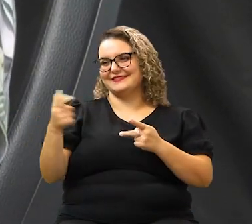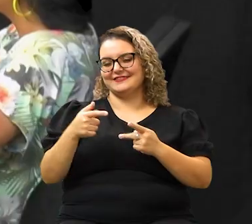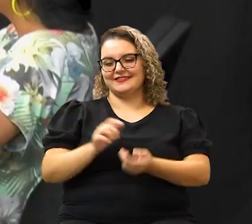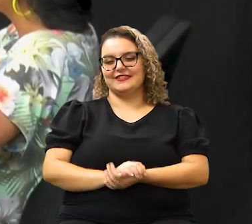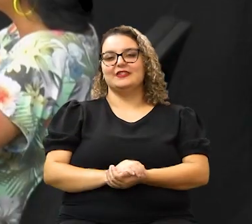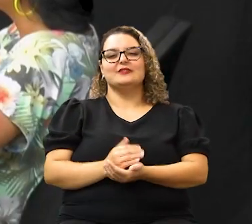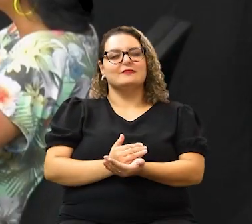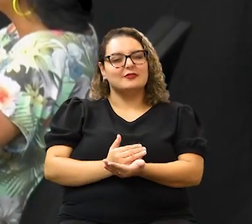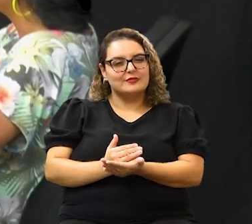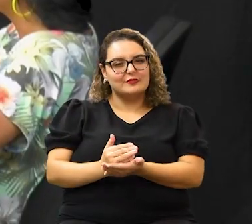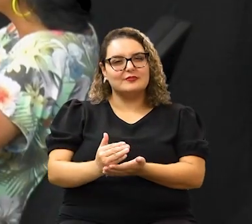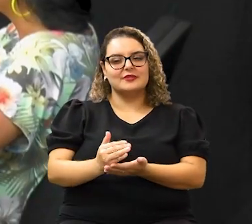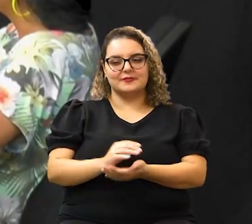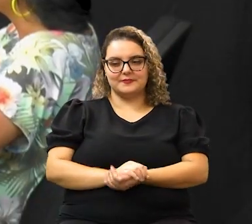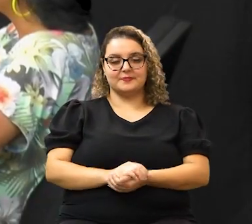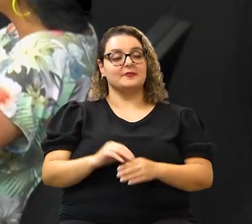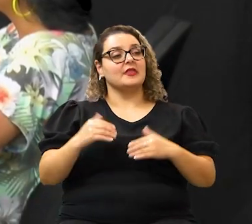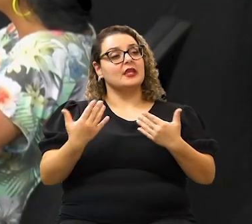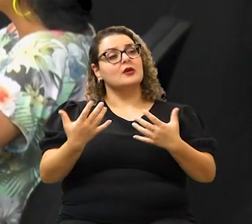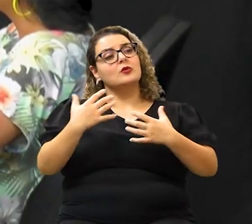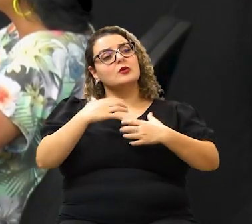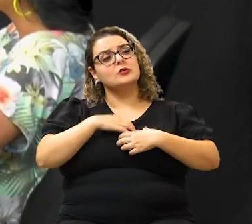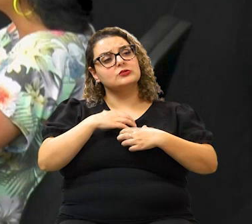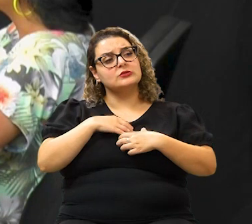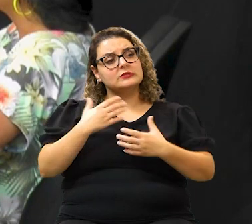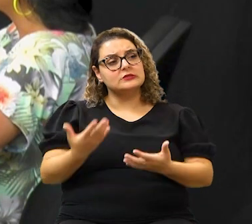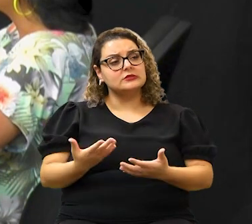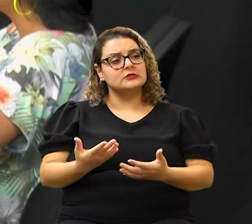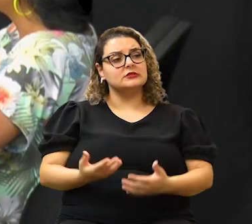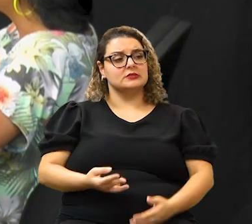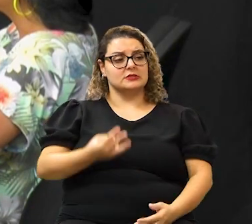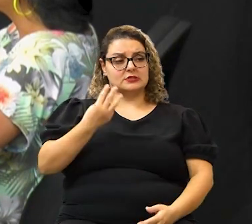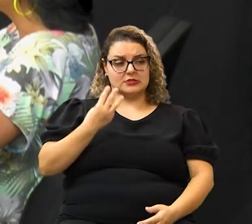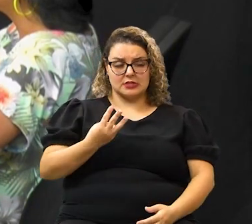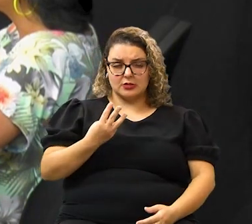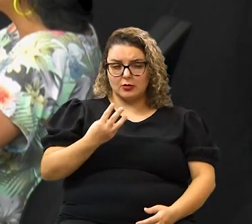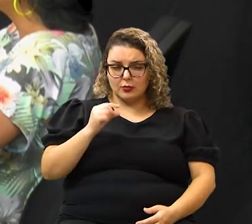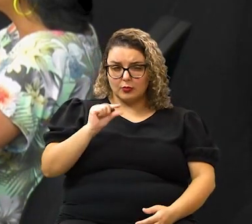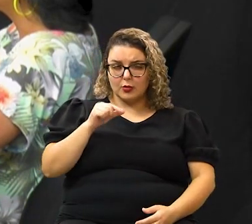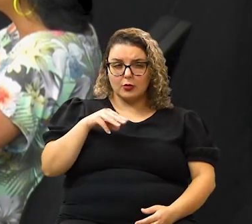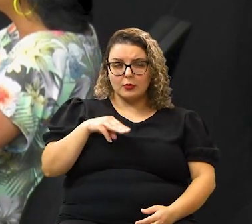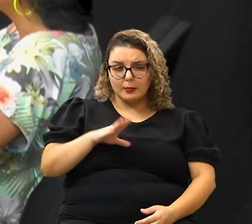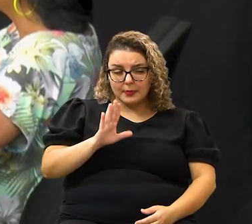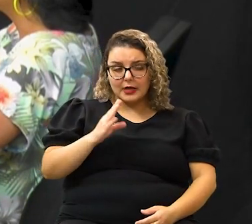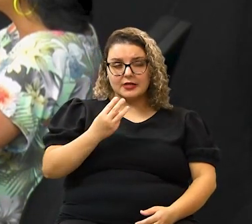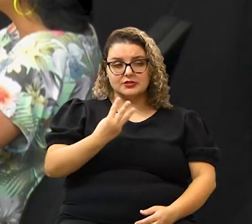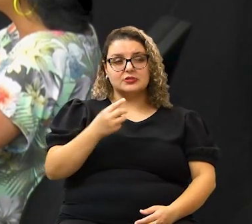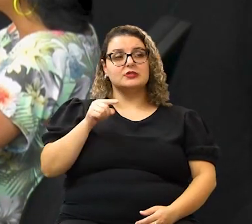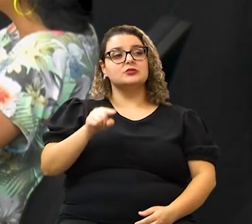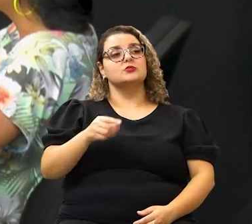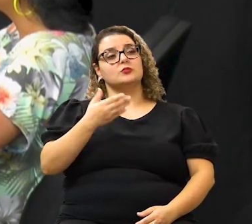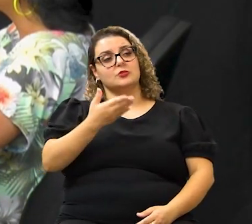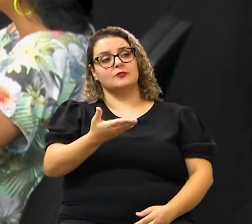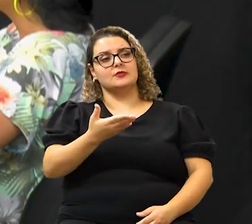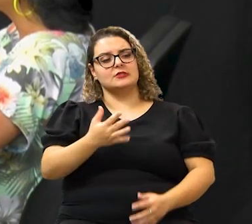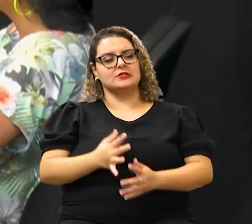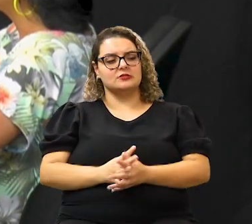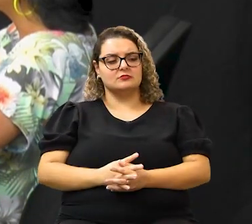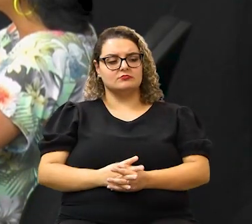foi o sentimento desses pouco mais de 3.000 votos para você? Você disse, olha, eu me